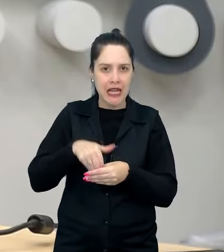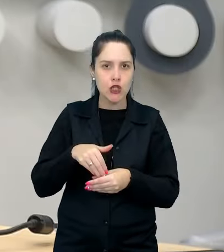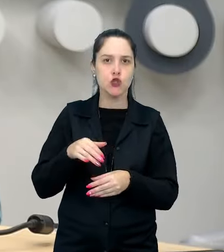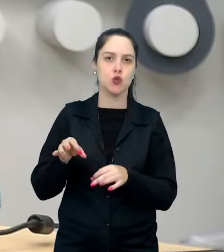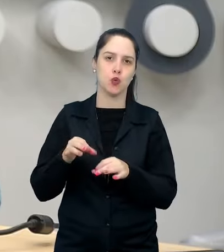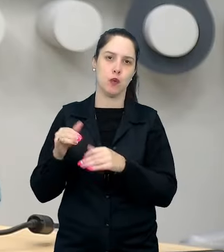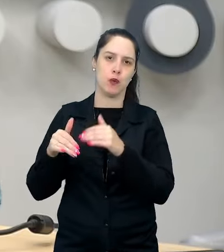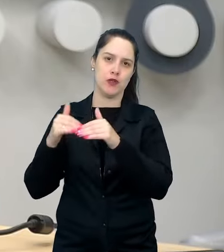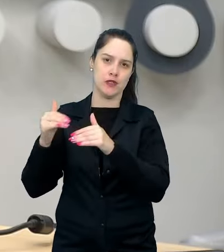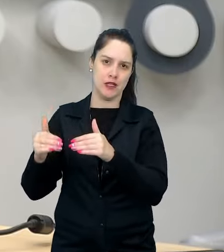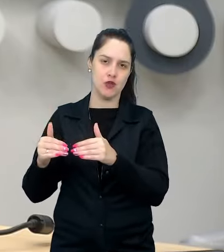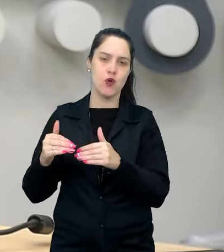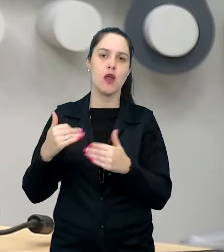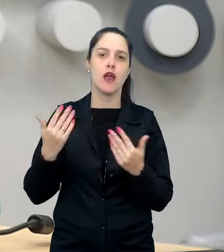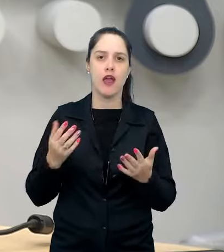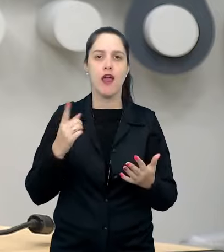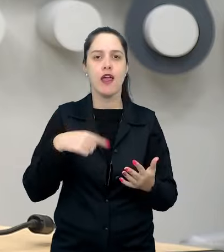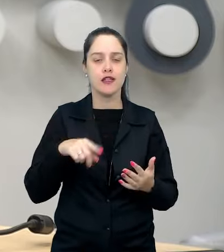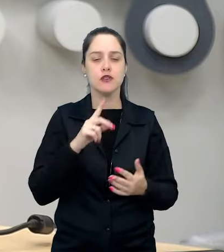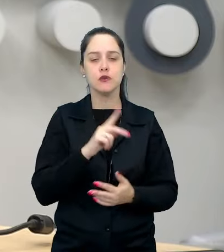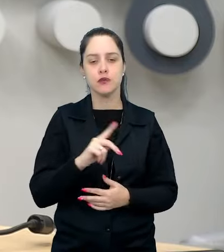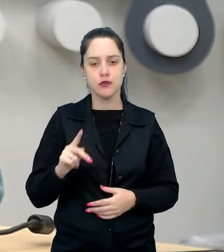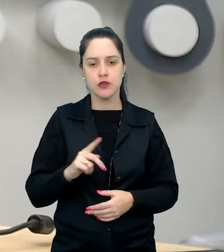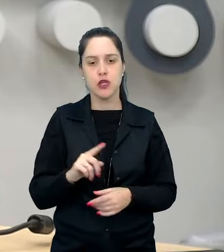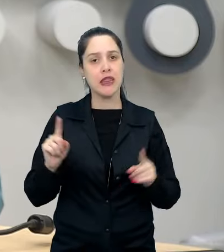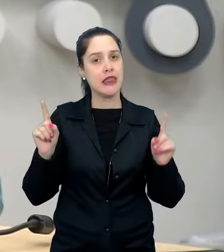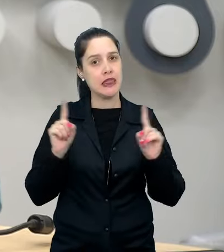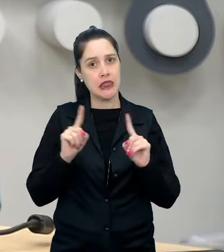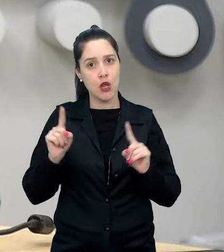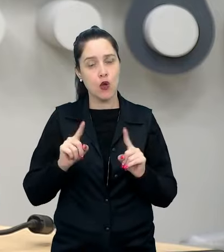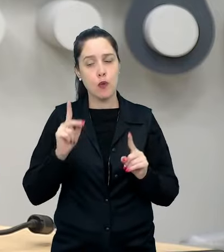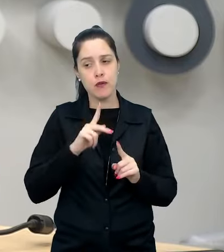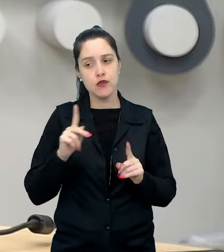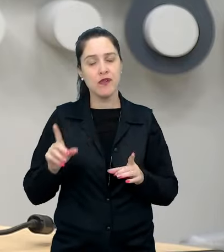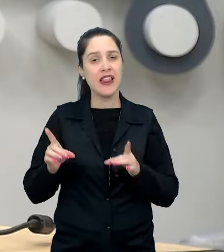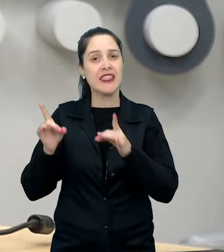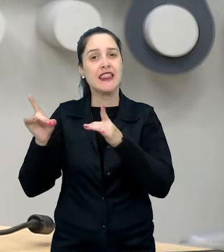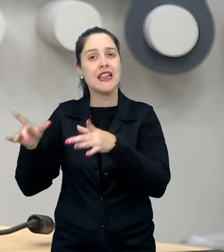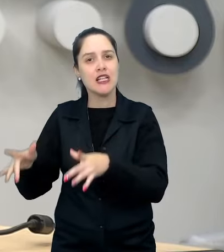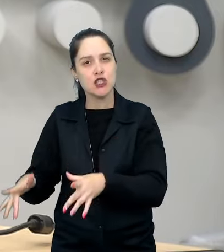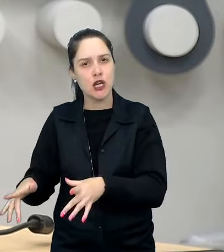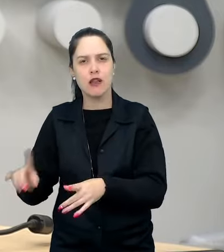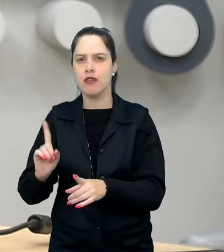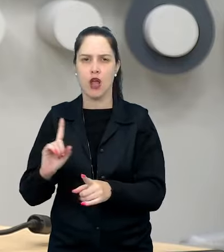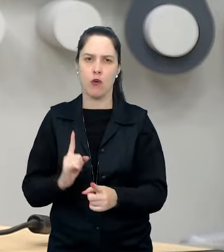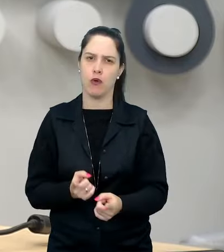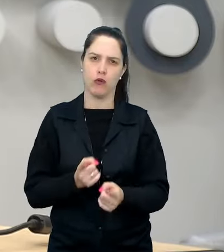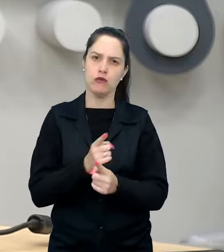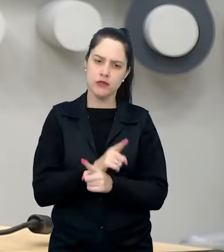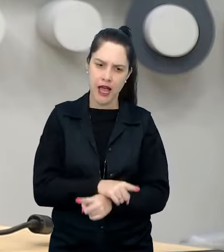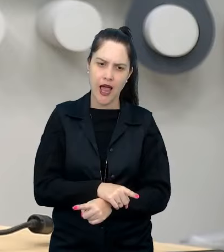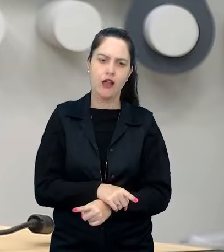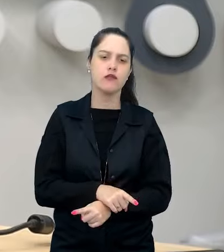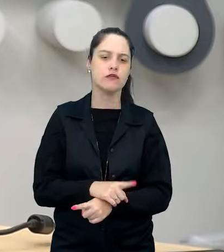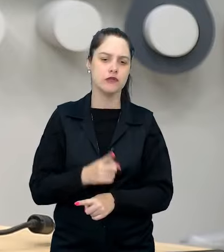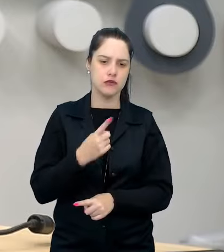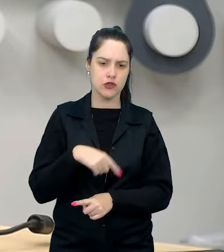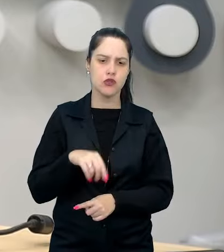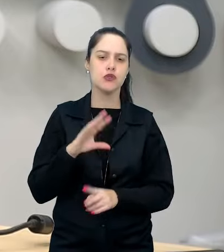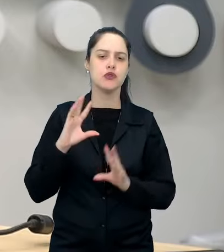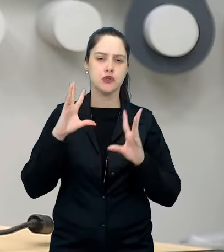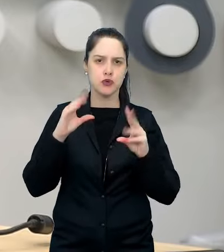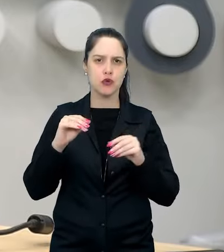né, ele está ali dentro do processo. Não que o professor vai deixar de ter a sua função, muito pelo contrário, se não tiver a mediação do professor dentro de todo